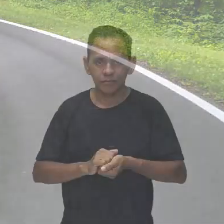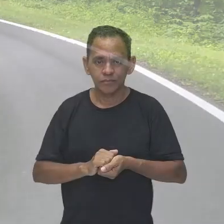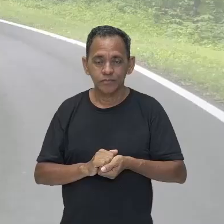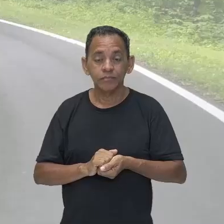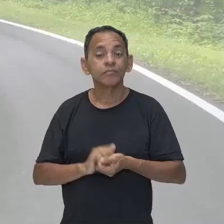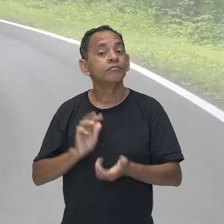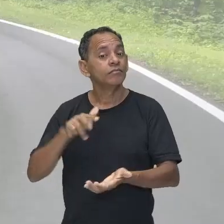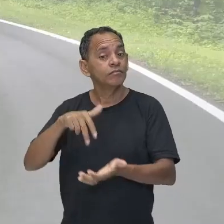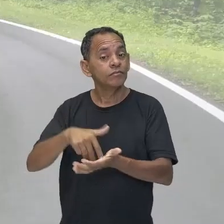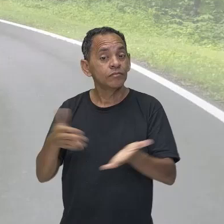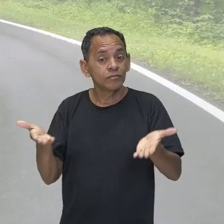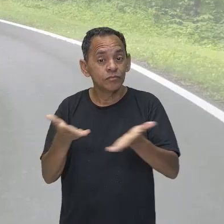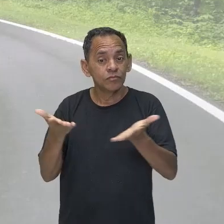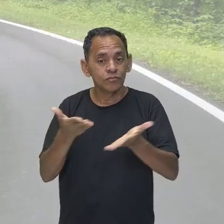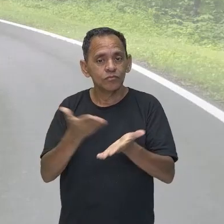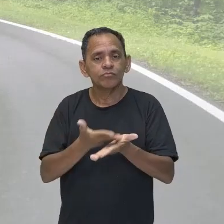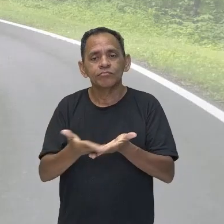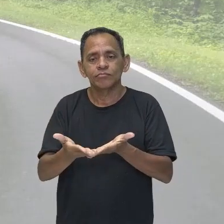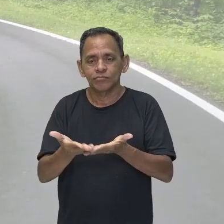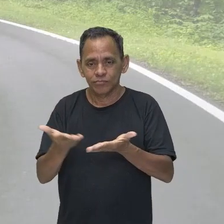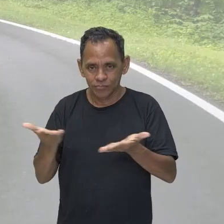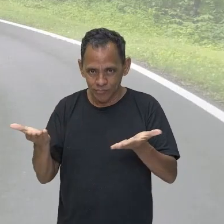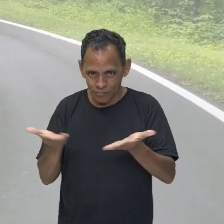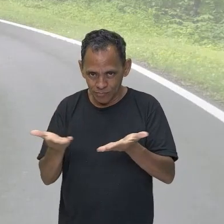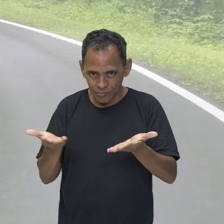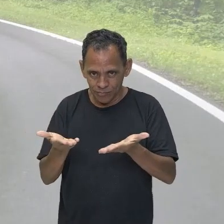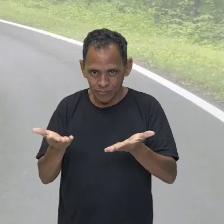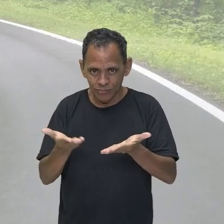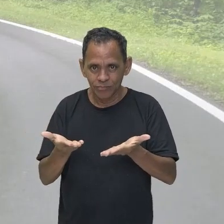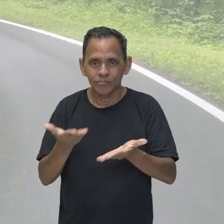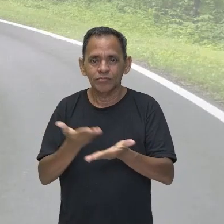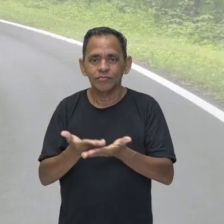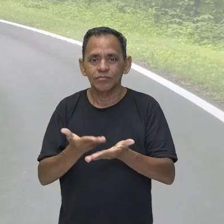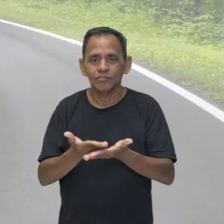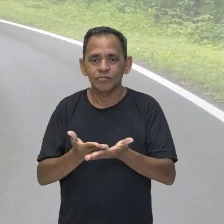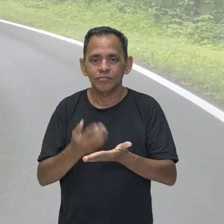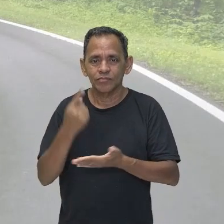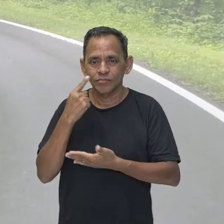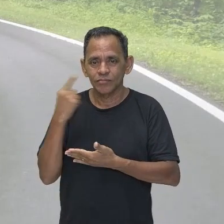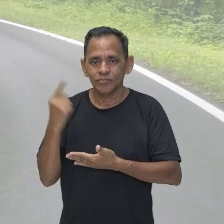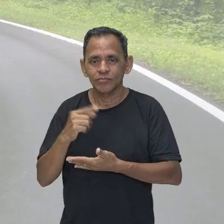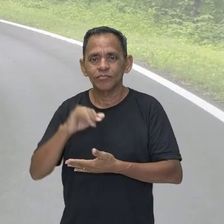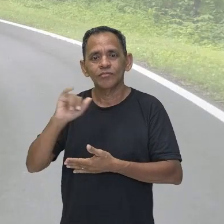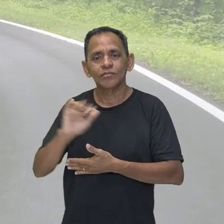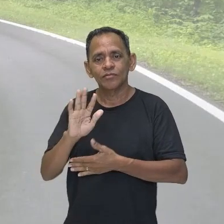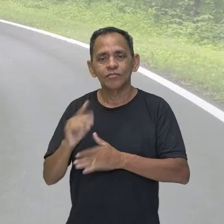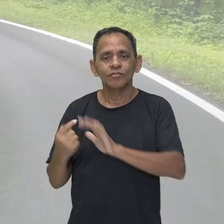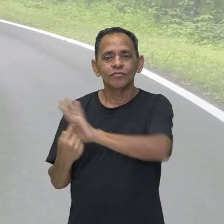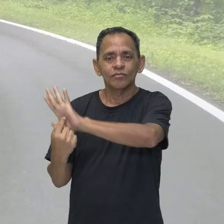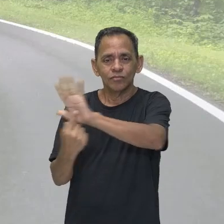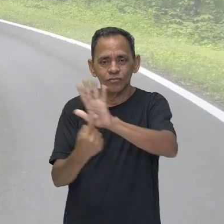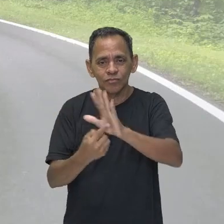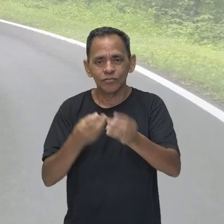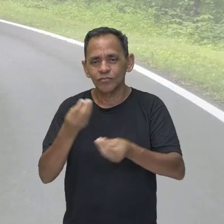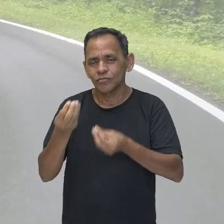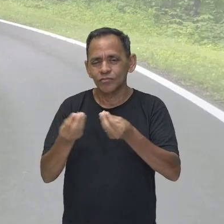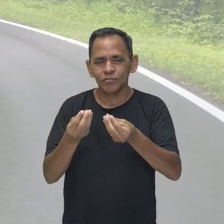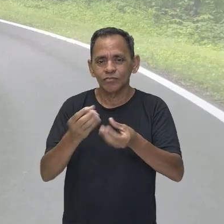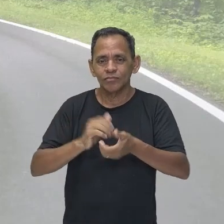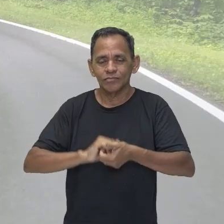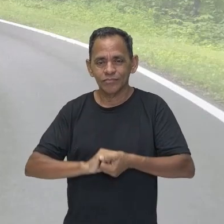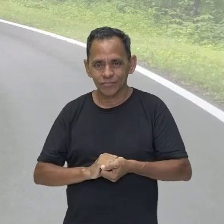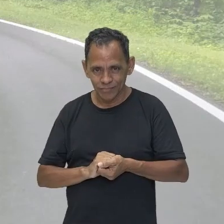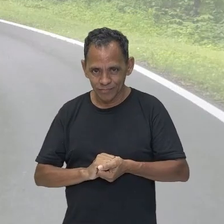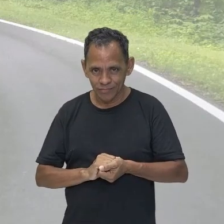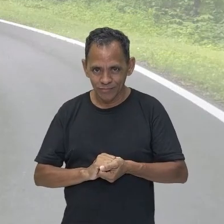Estamos aqui para o início da nossa aula, nesse formato aqui, nessa imagem, nesse cenário que você já está